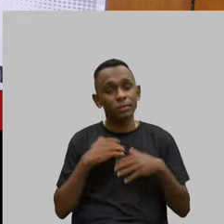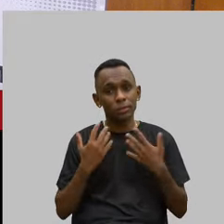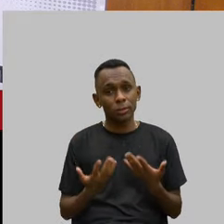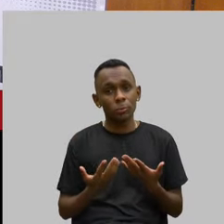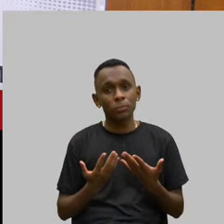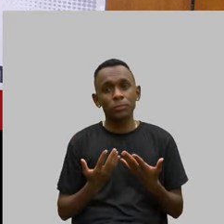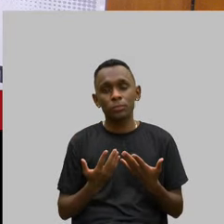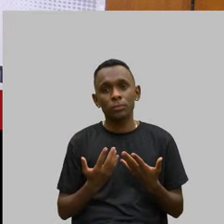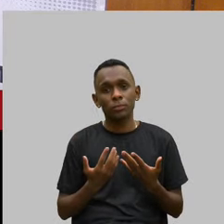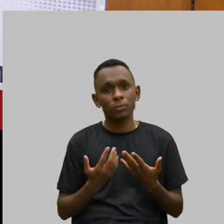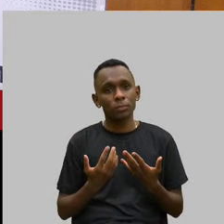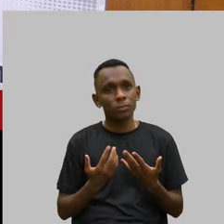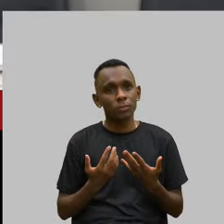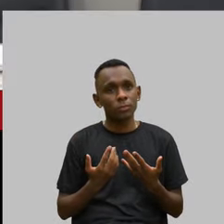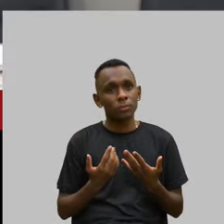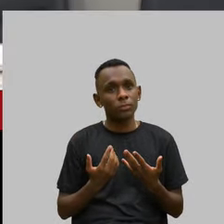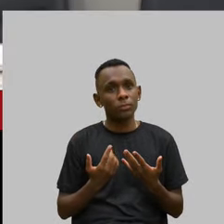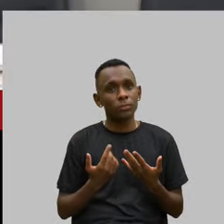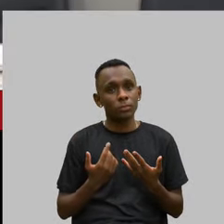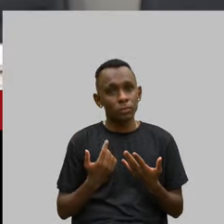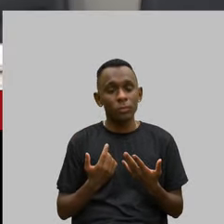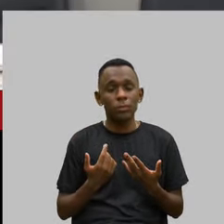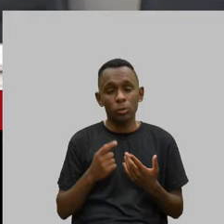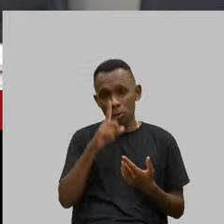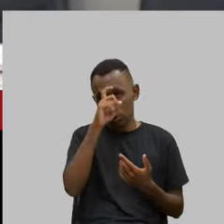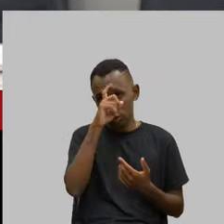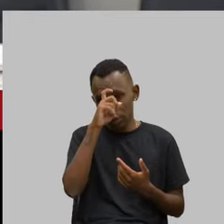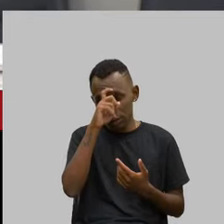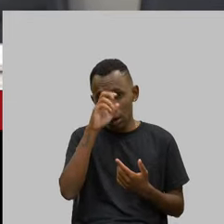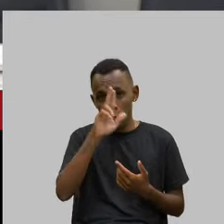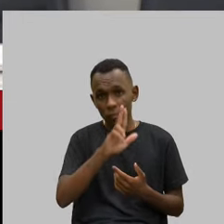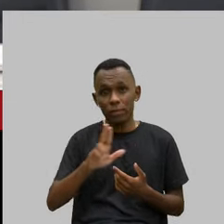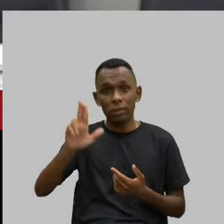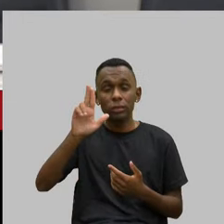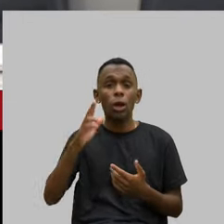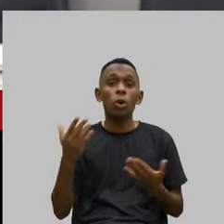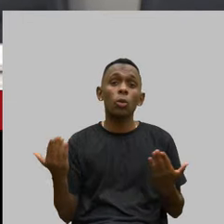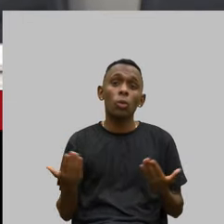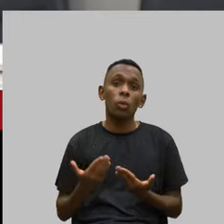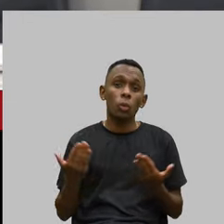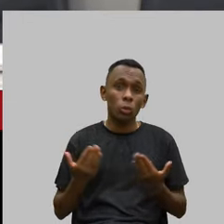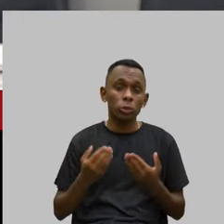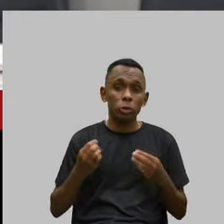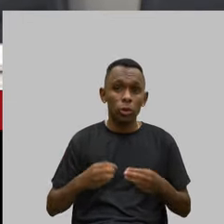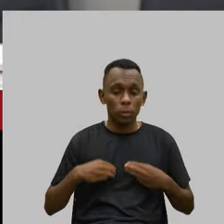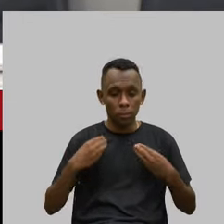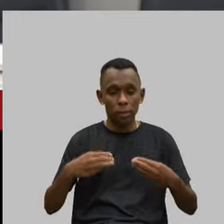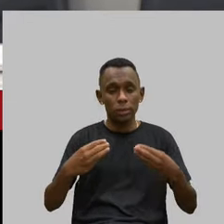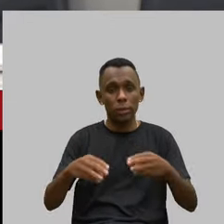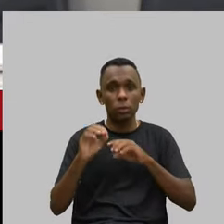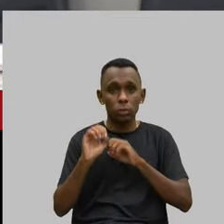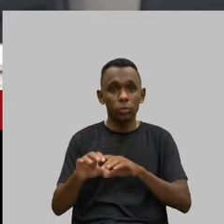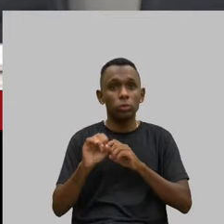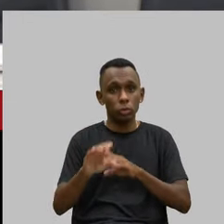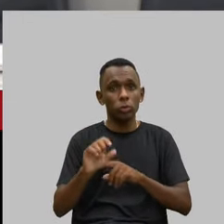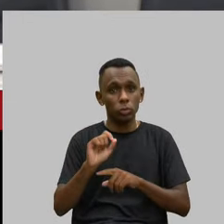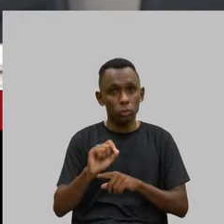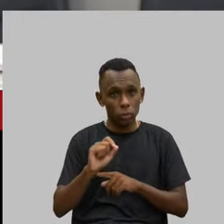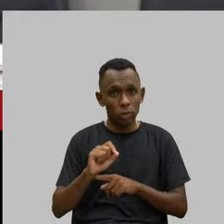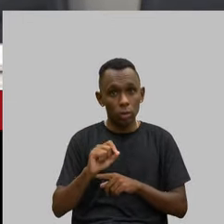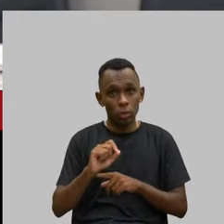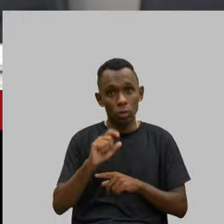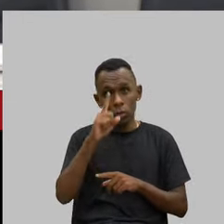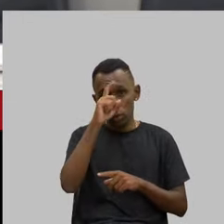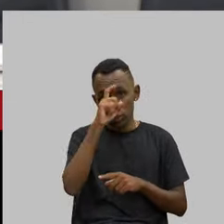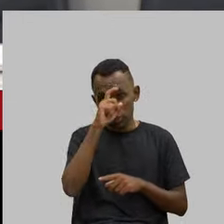eh sobre o Hospital Universitário hoje o Ministério da Educação classifica ele como